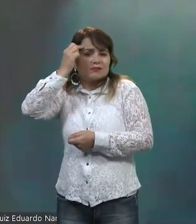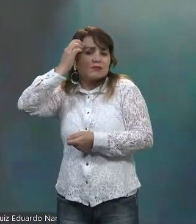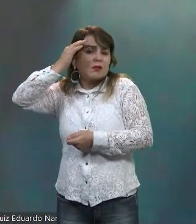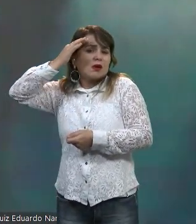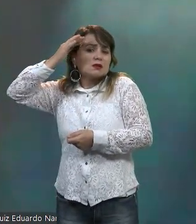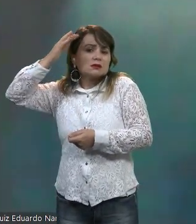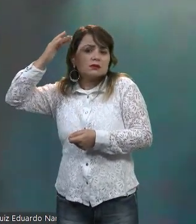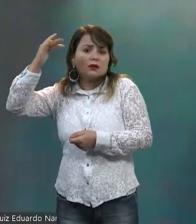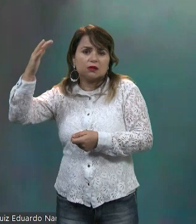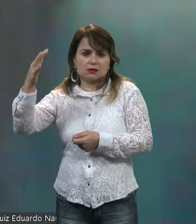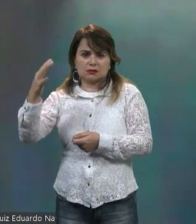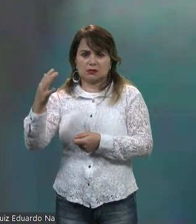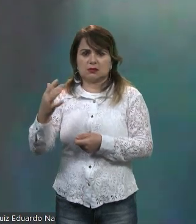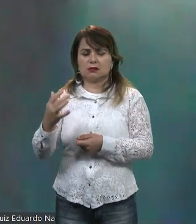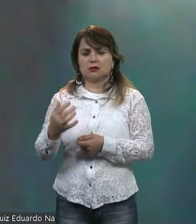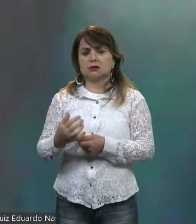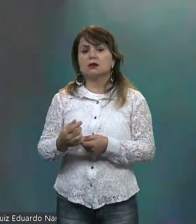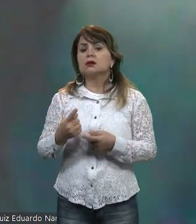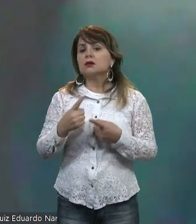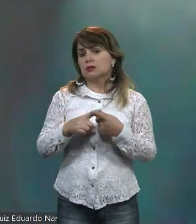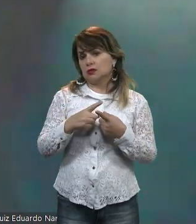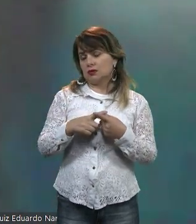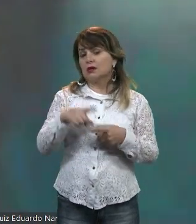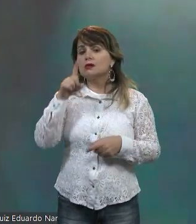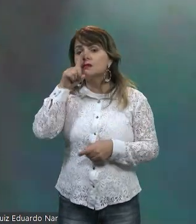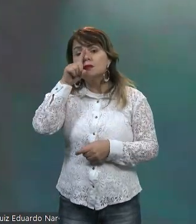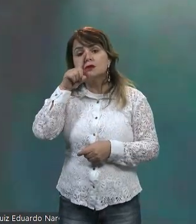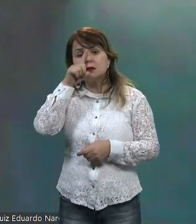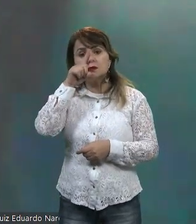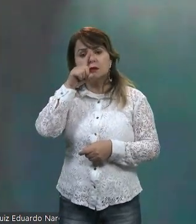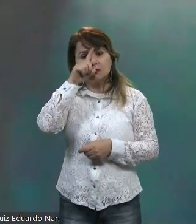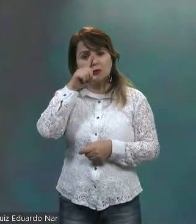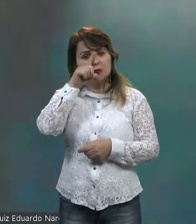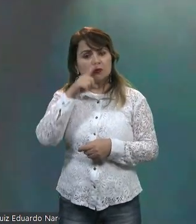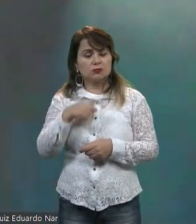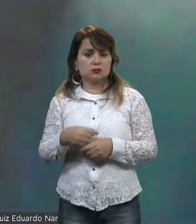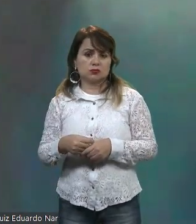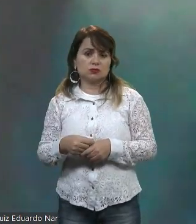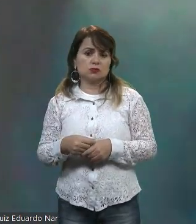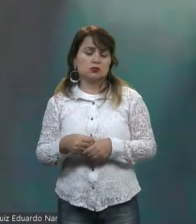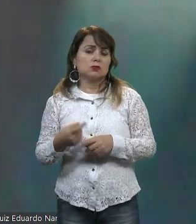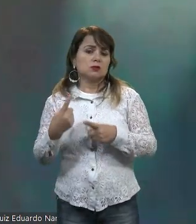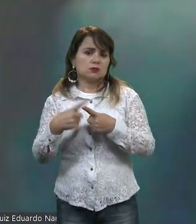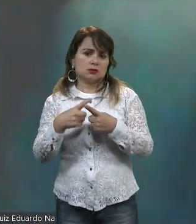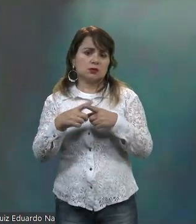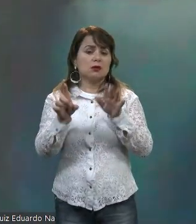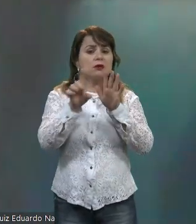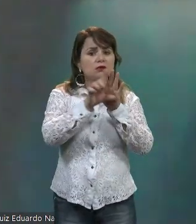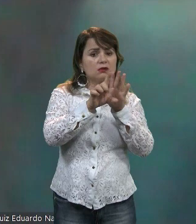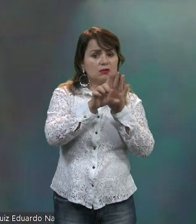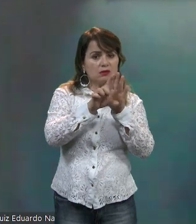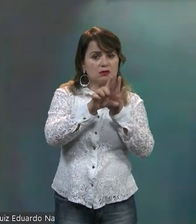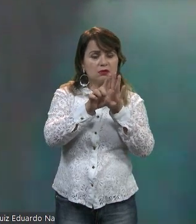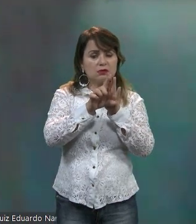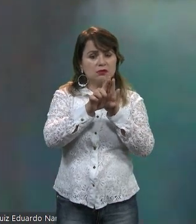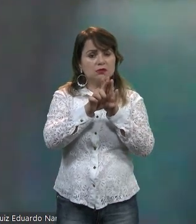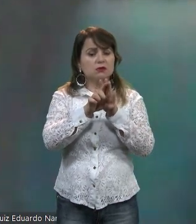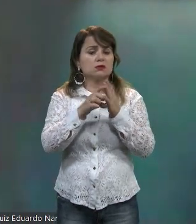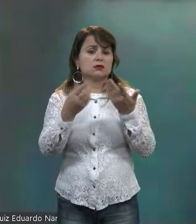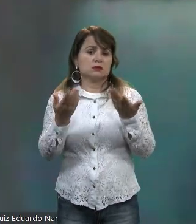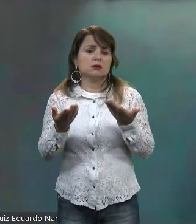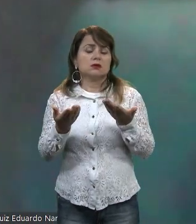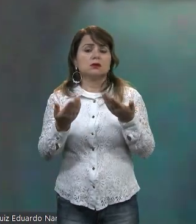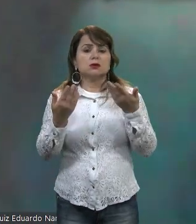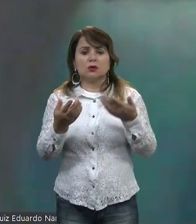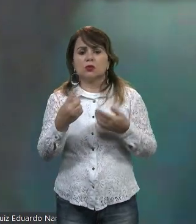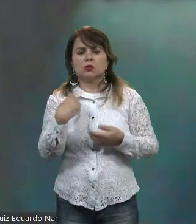ser considerado, inclusive, eleitoreiro, pela própria legislação eleitoral. E, para nós, um desgaste